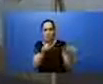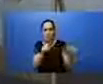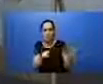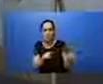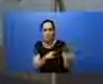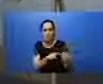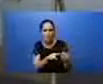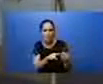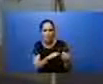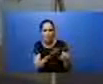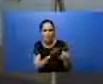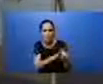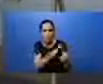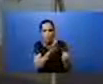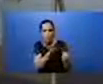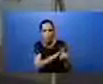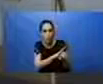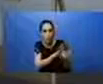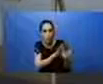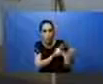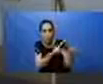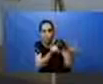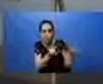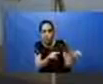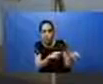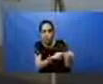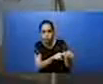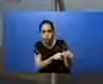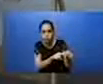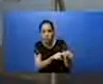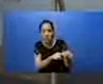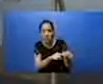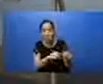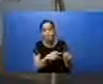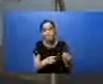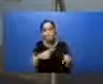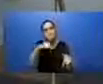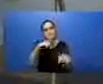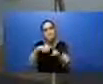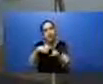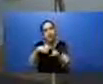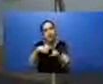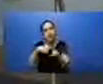mais metade do amarelo. Como eu escrevo isso?